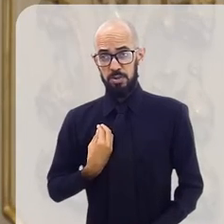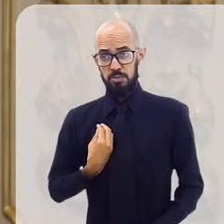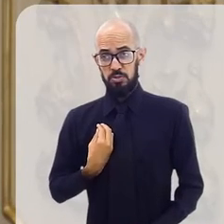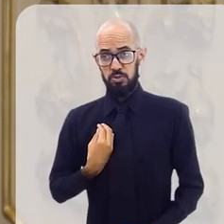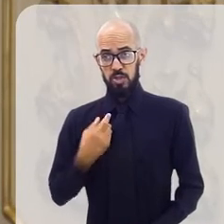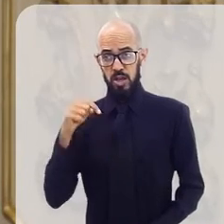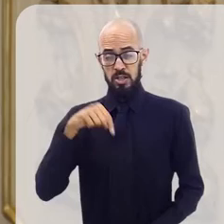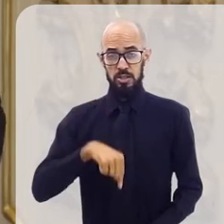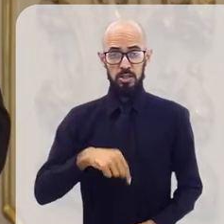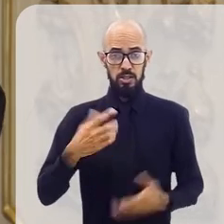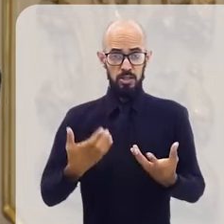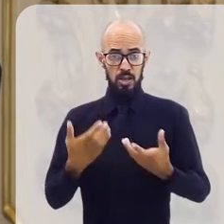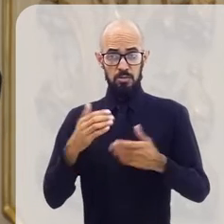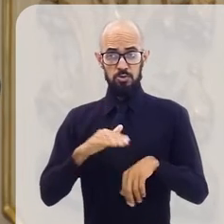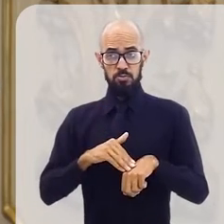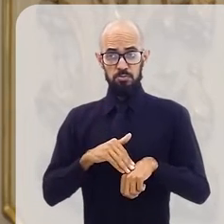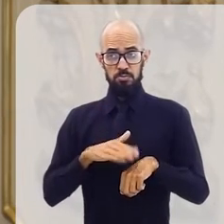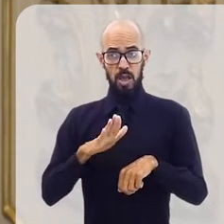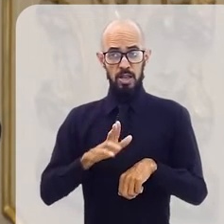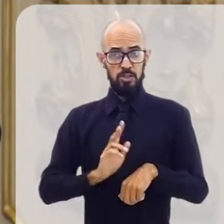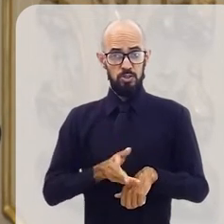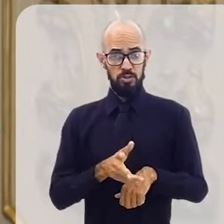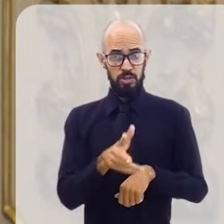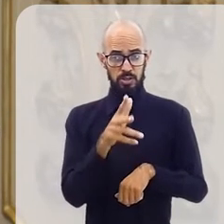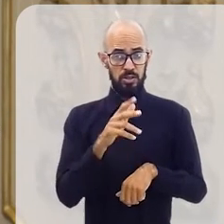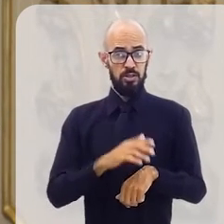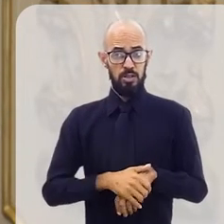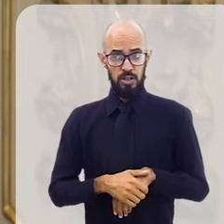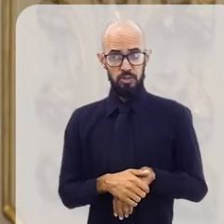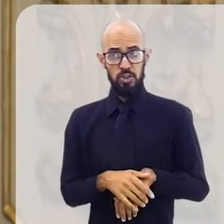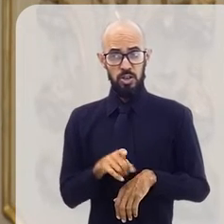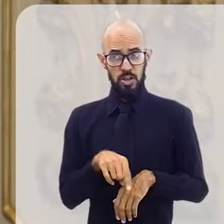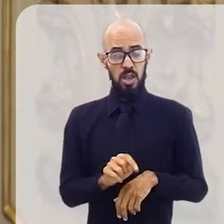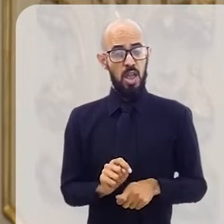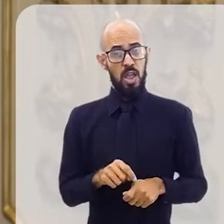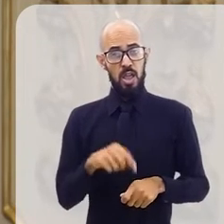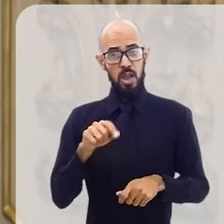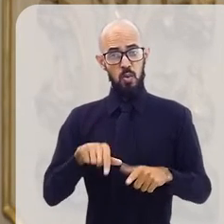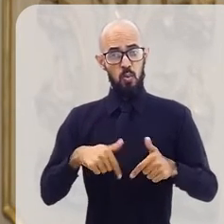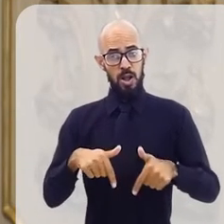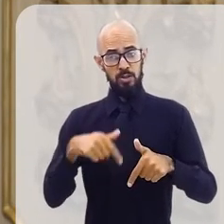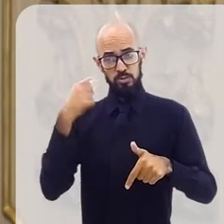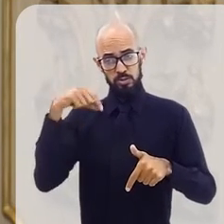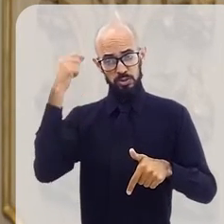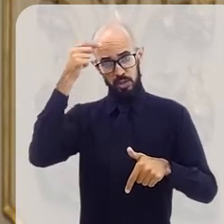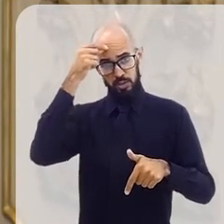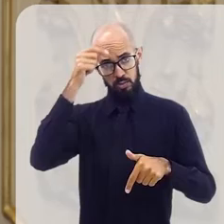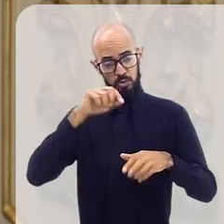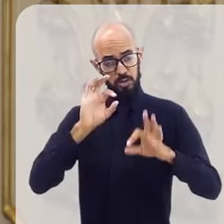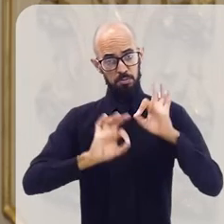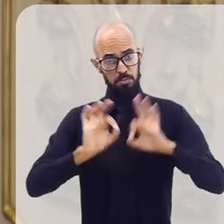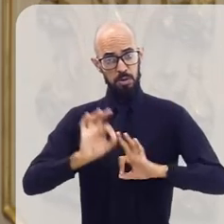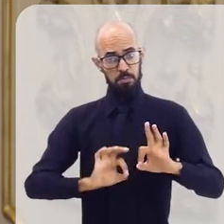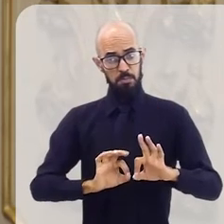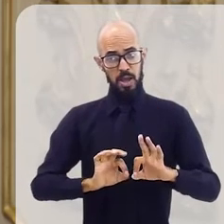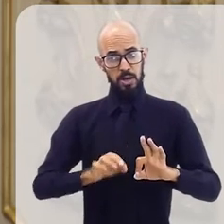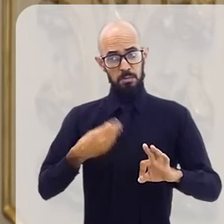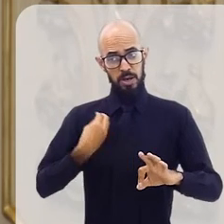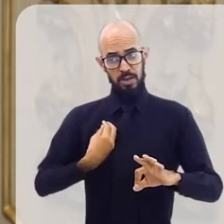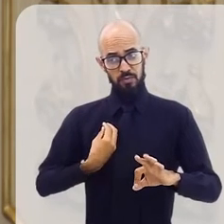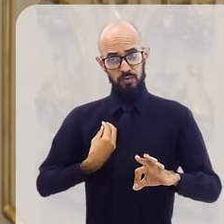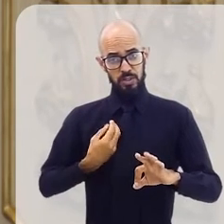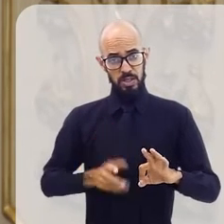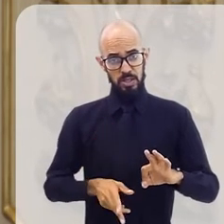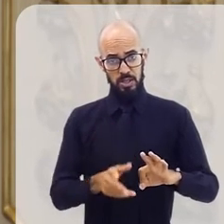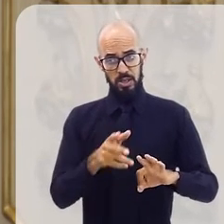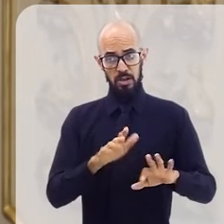já aqui é e queremos muito mais na eternidade então eu Sacramento que prepara realmente para a vida